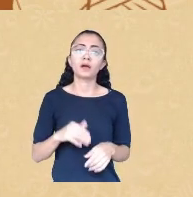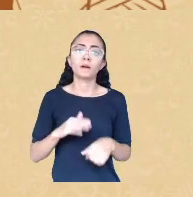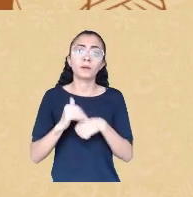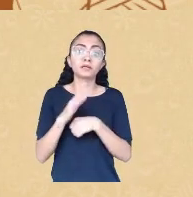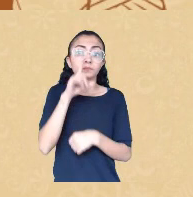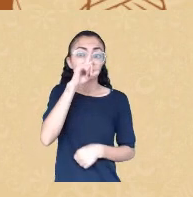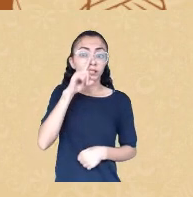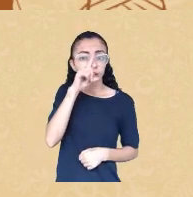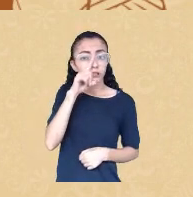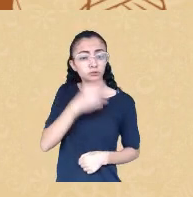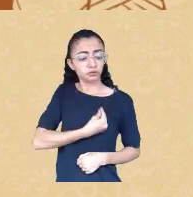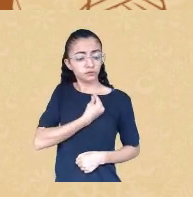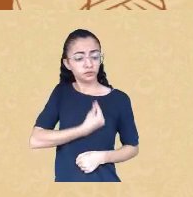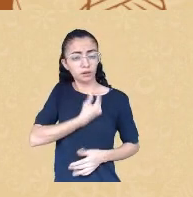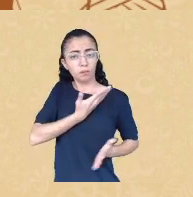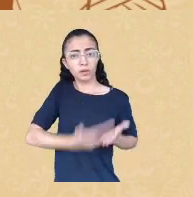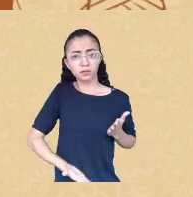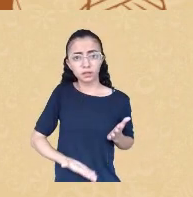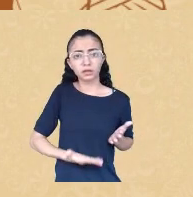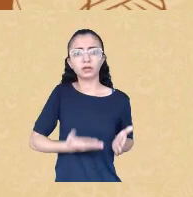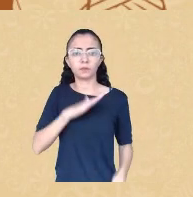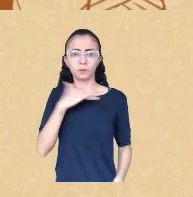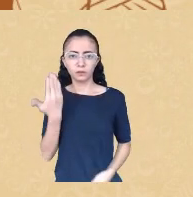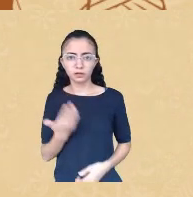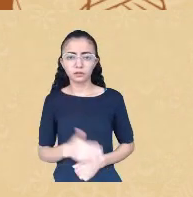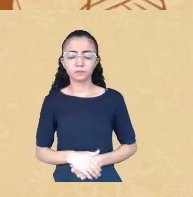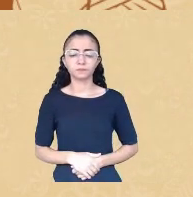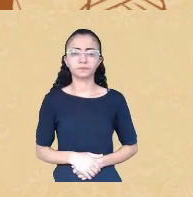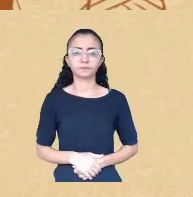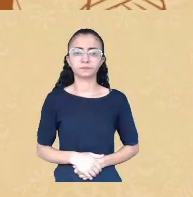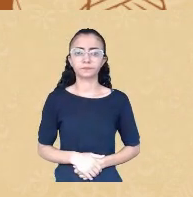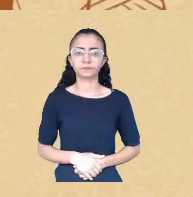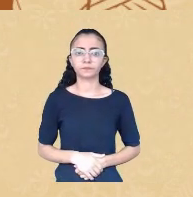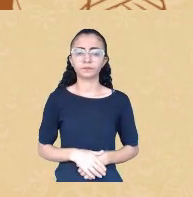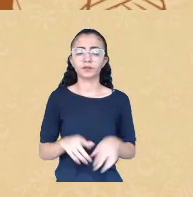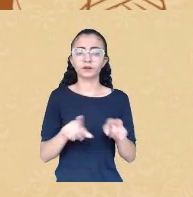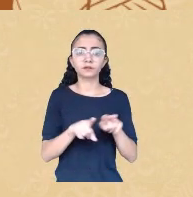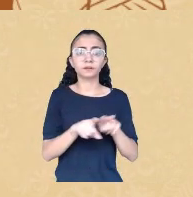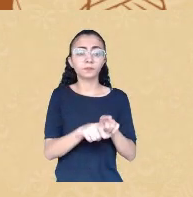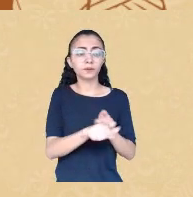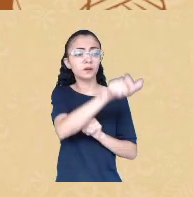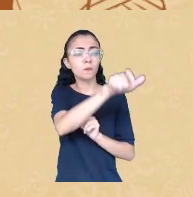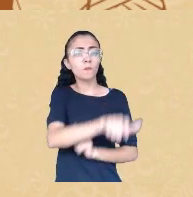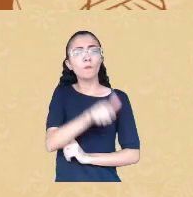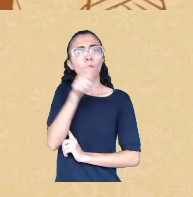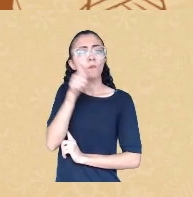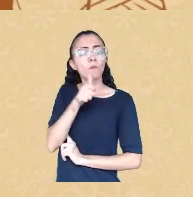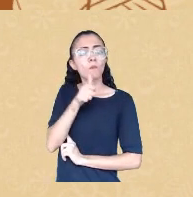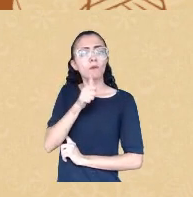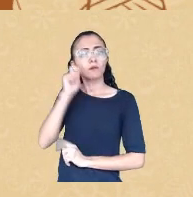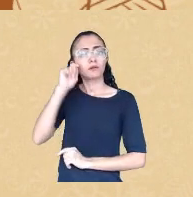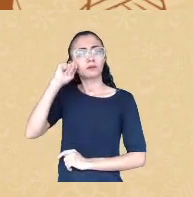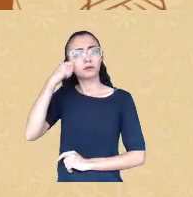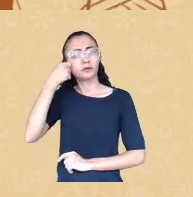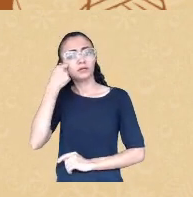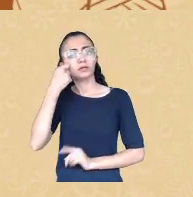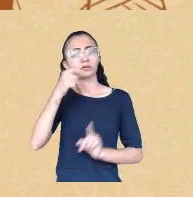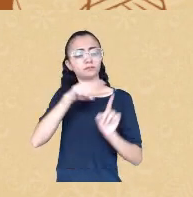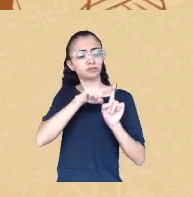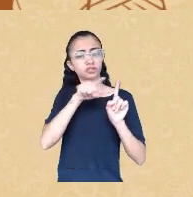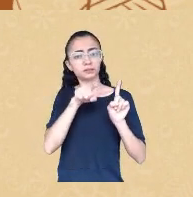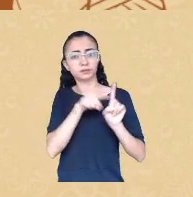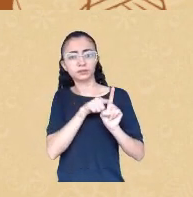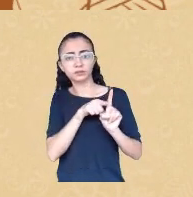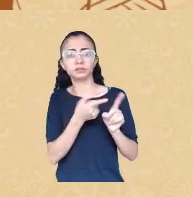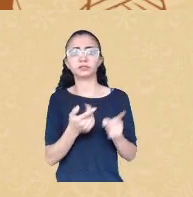a gente já tem da saúde da população negra, da própria mulher negra, a gestante, a parturiente